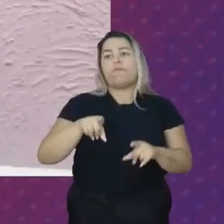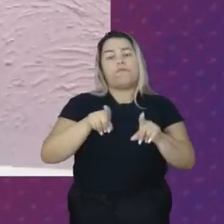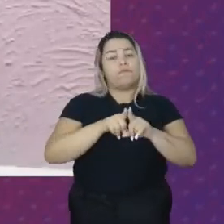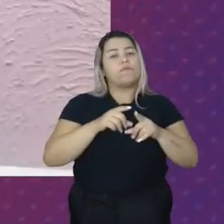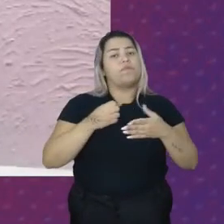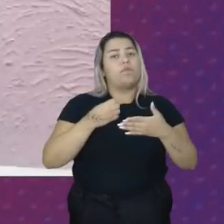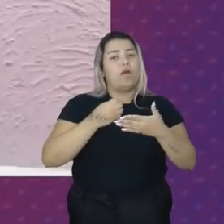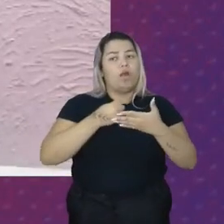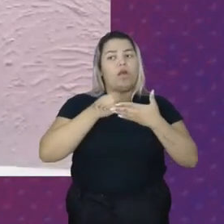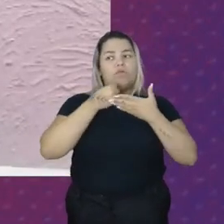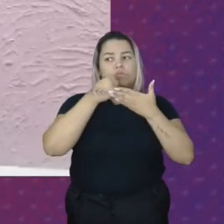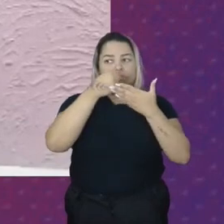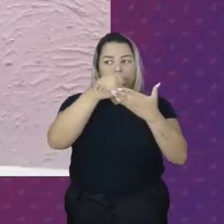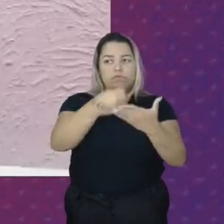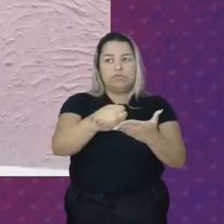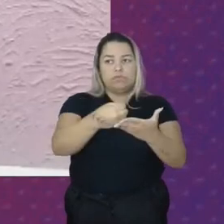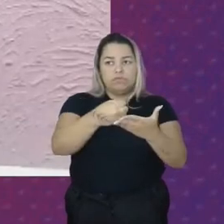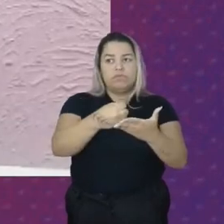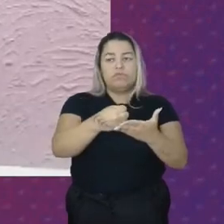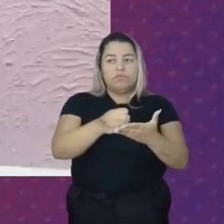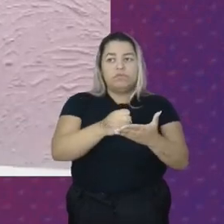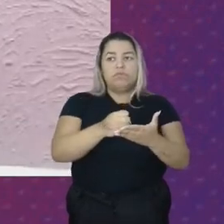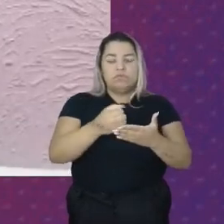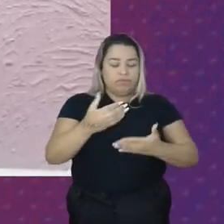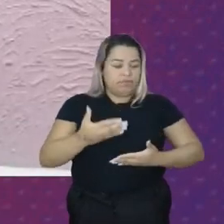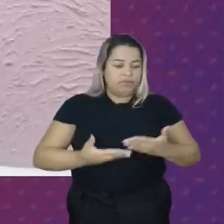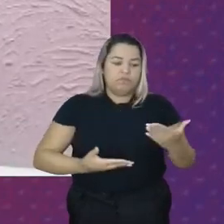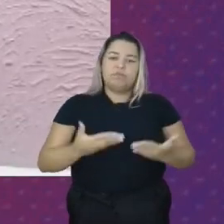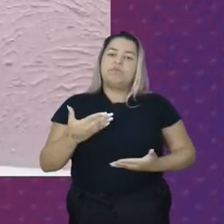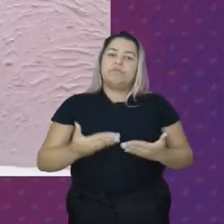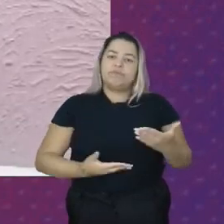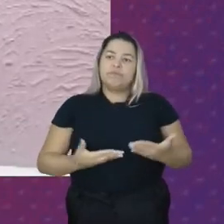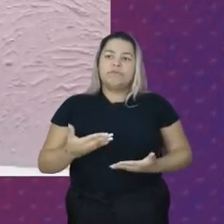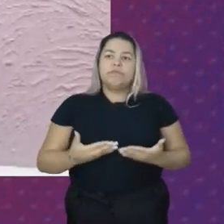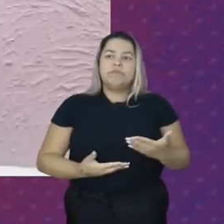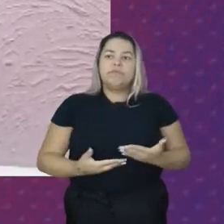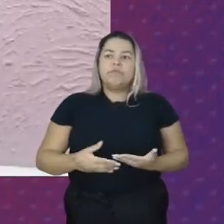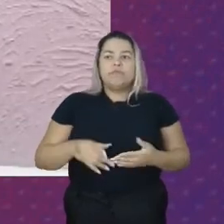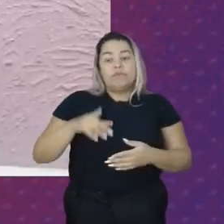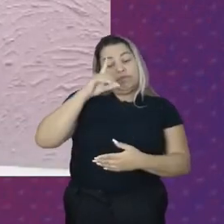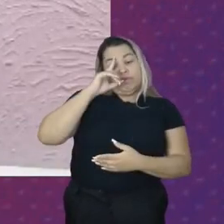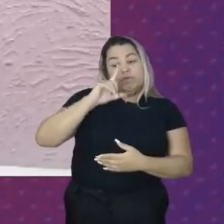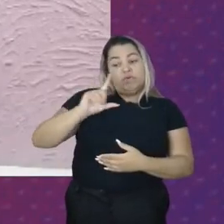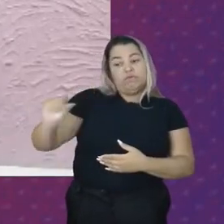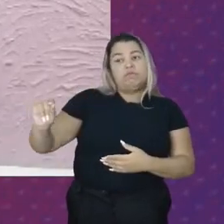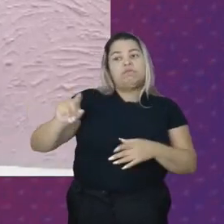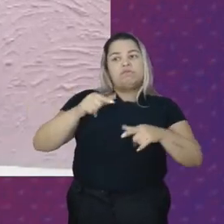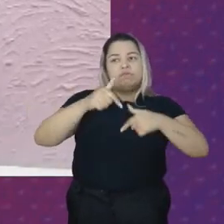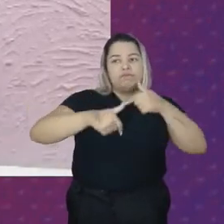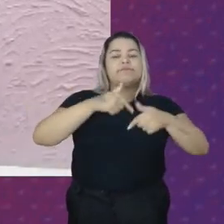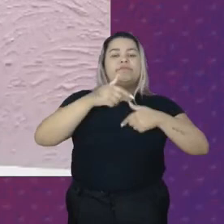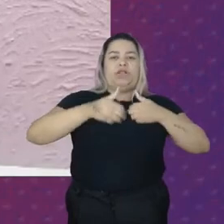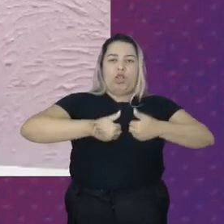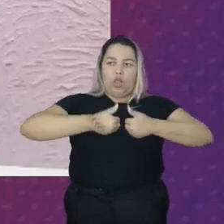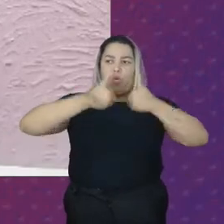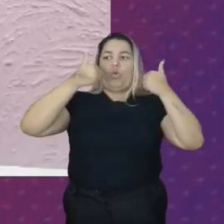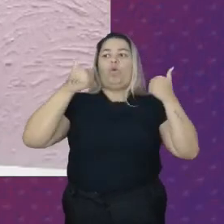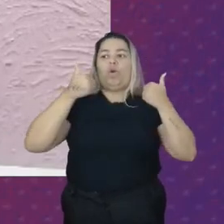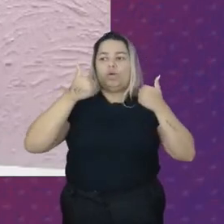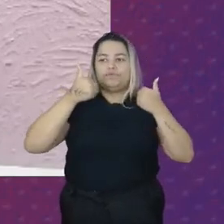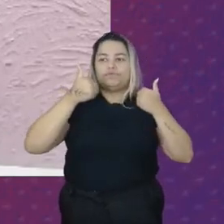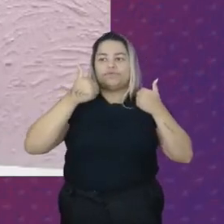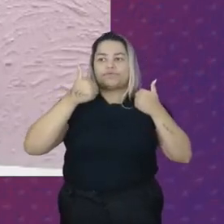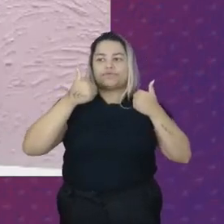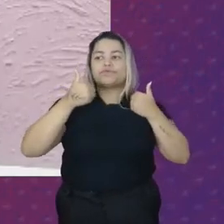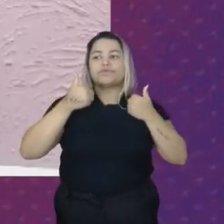seu trabalho, né? Porque se empregou ela e ela está lá e não mandou ela embora, porque o trabalho dela é bom.